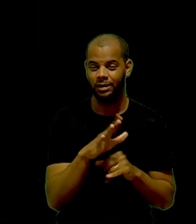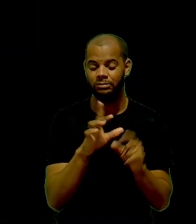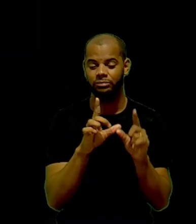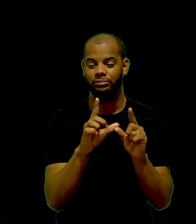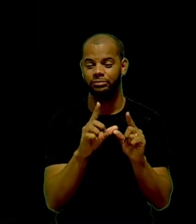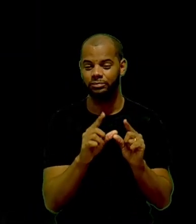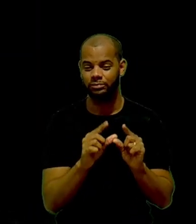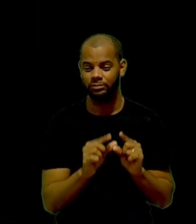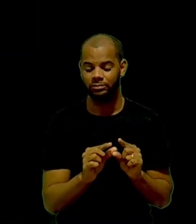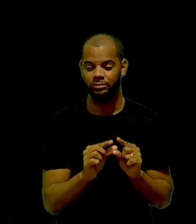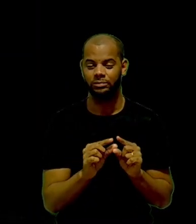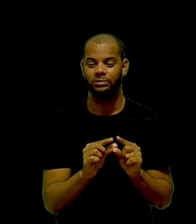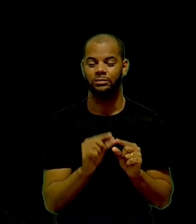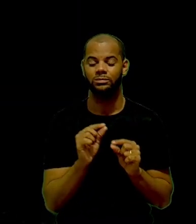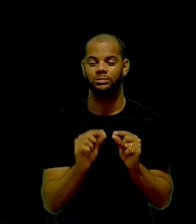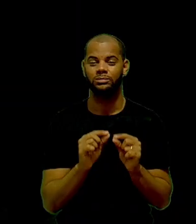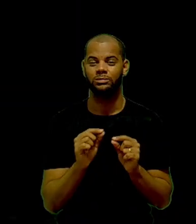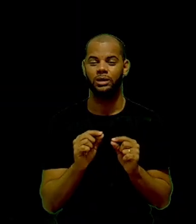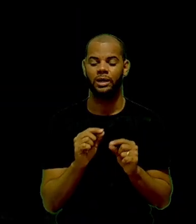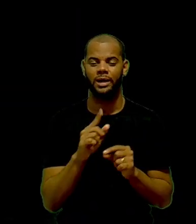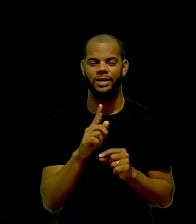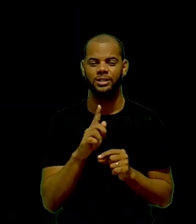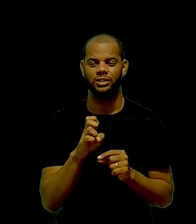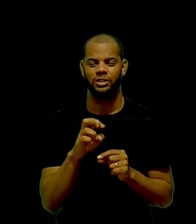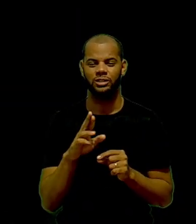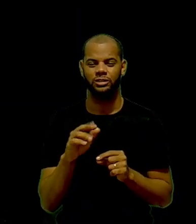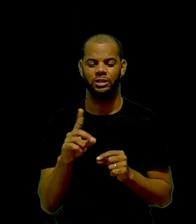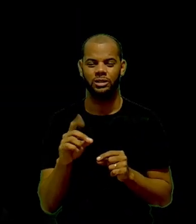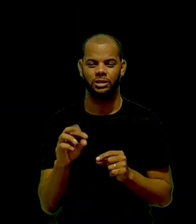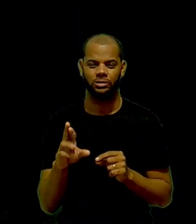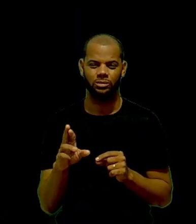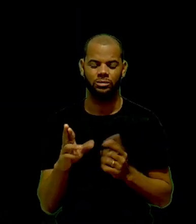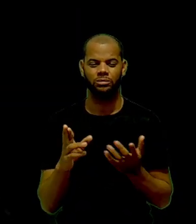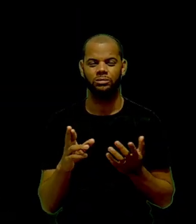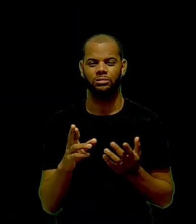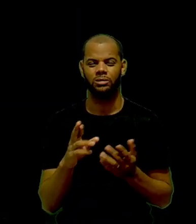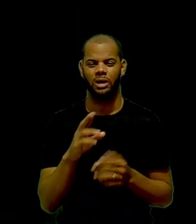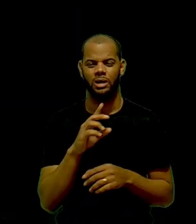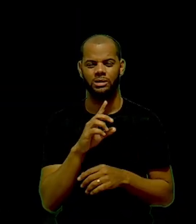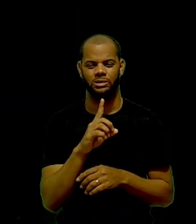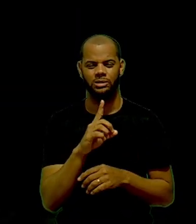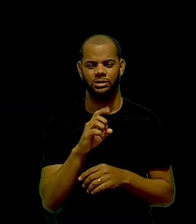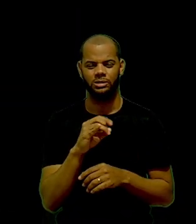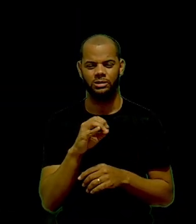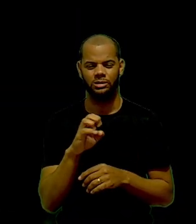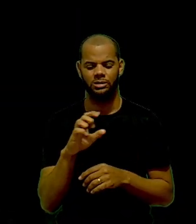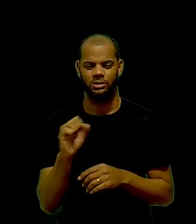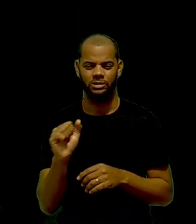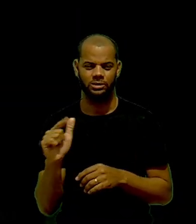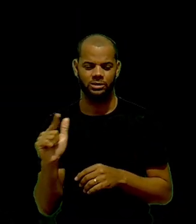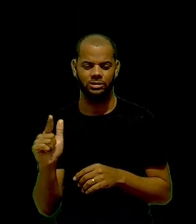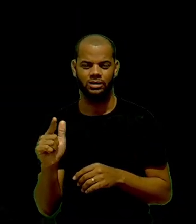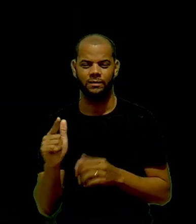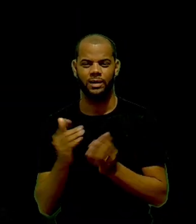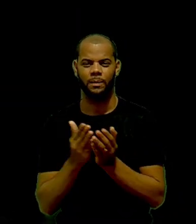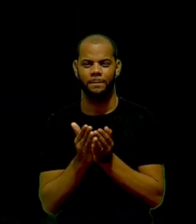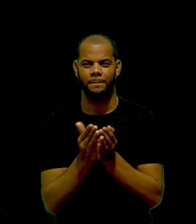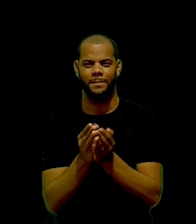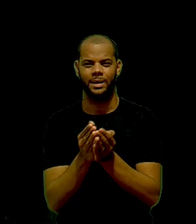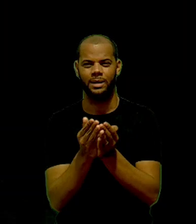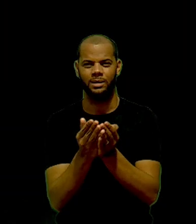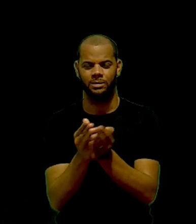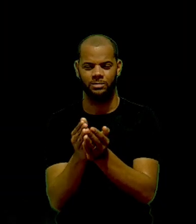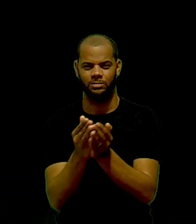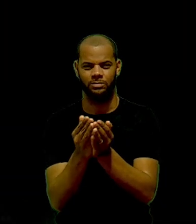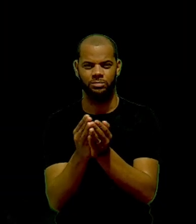reduzir bastante a dependência de gerador a diesel. Na Amazônia, o gerador a diesel, o óleo diesel vai de barco para essas